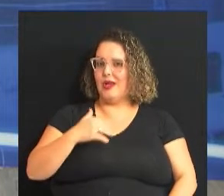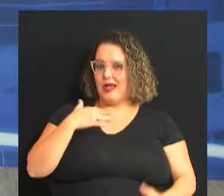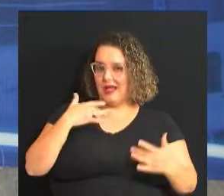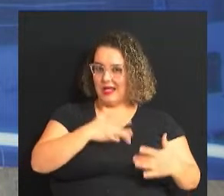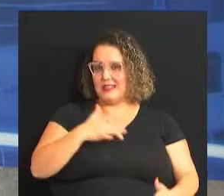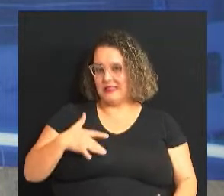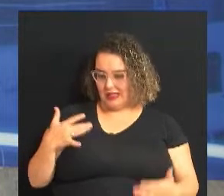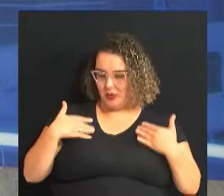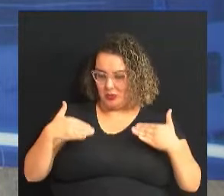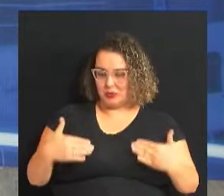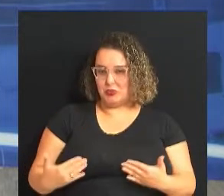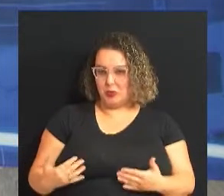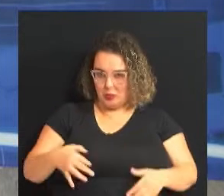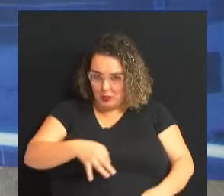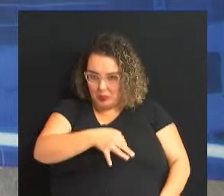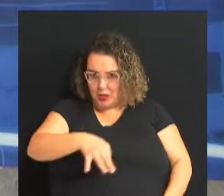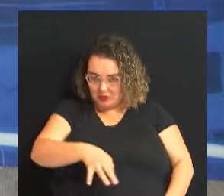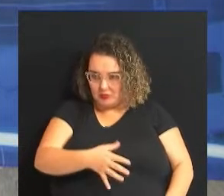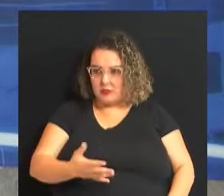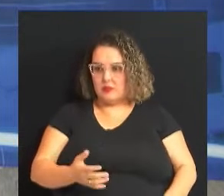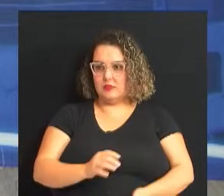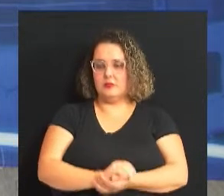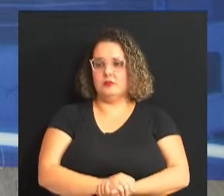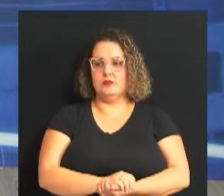nosso intestino?